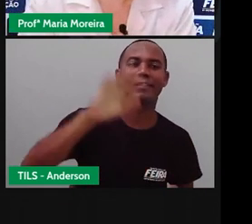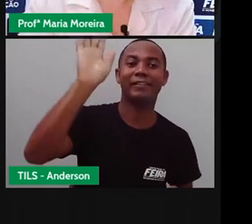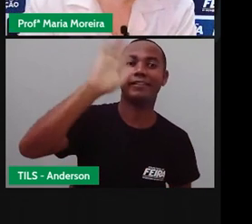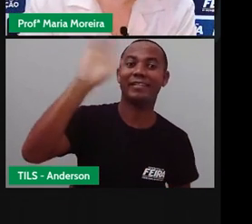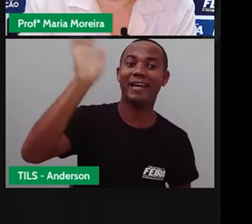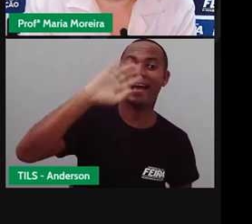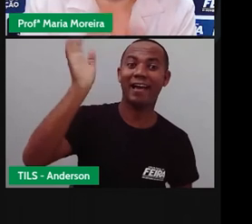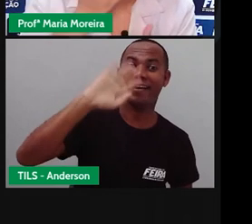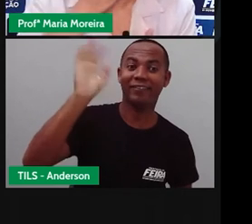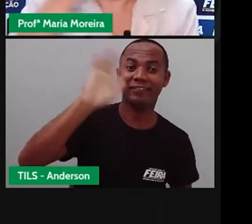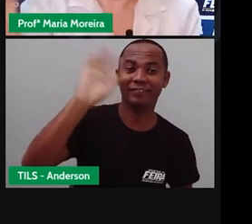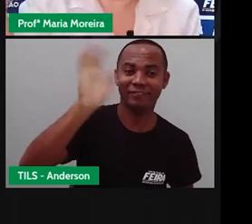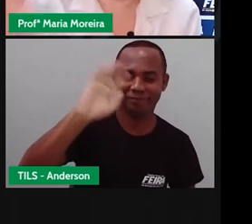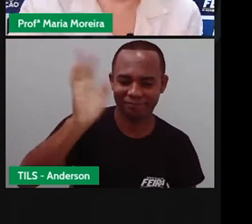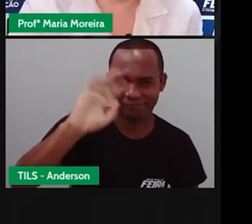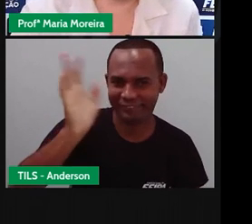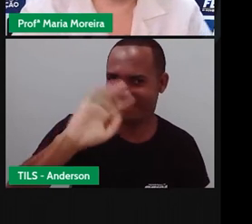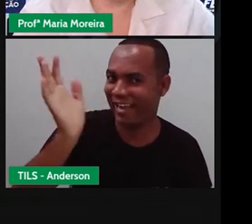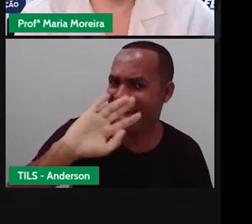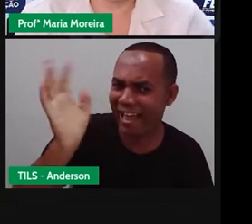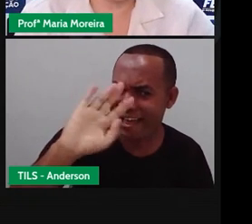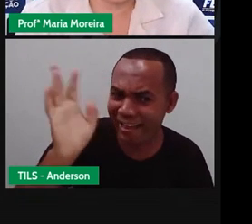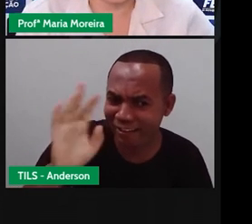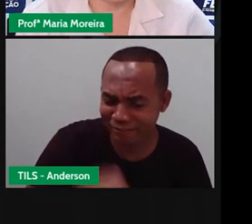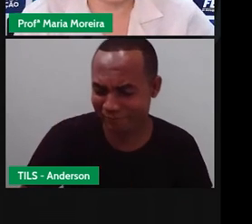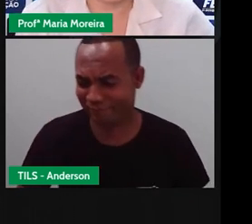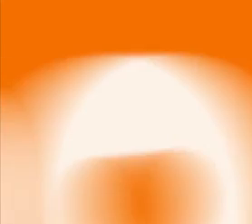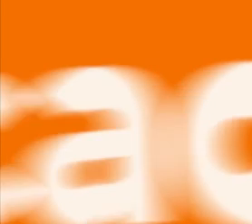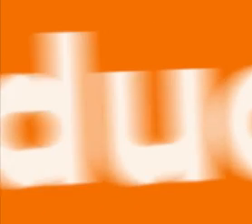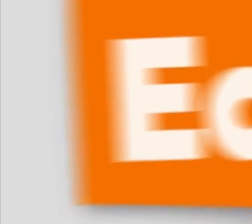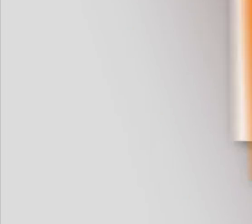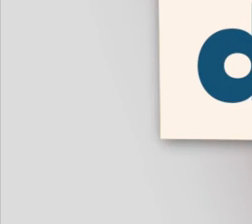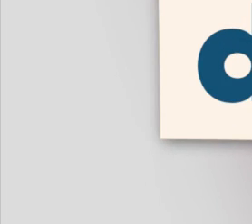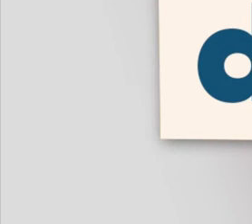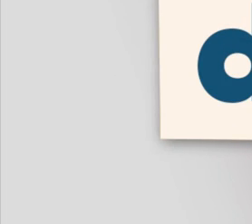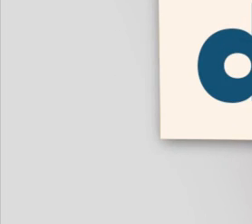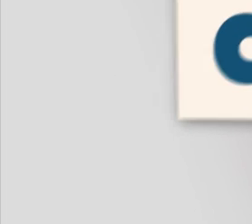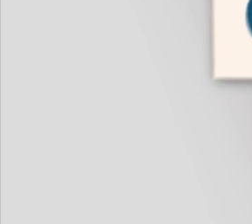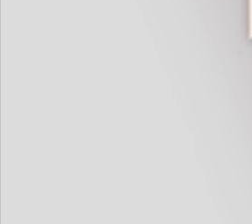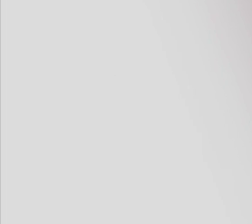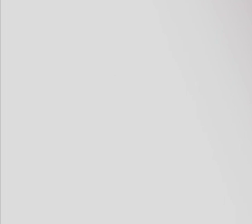seja o que juntinhos beijo que anda essa agora vai dar um descanso